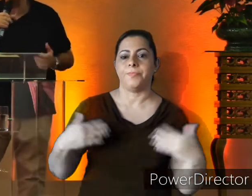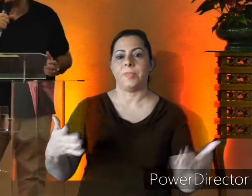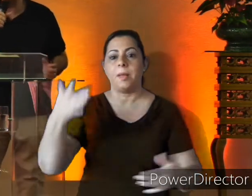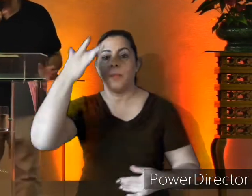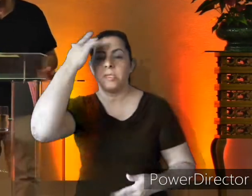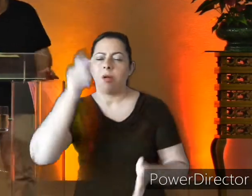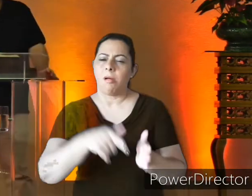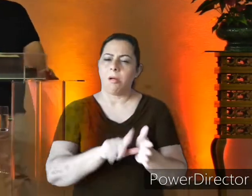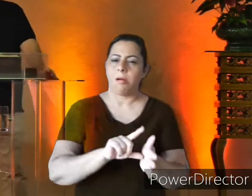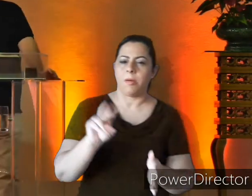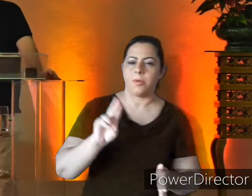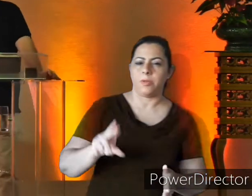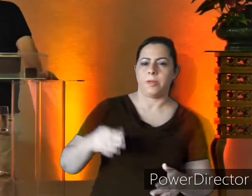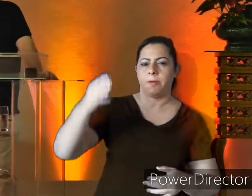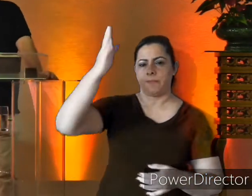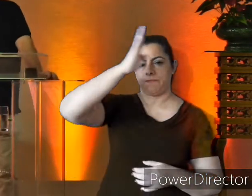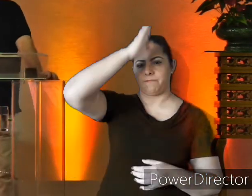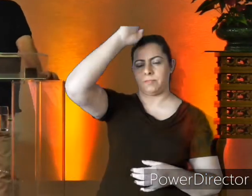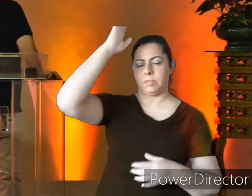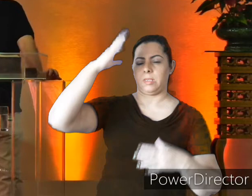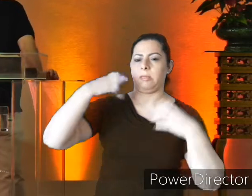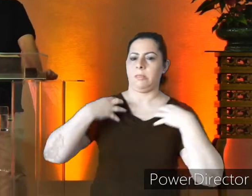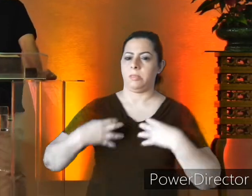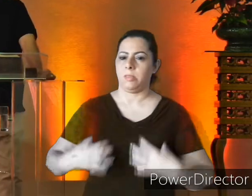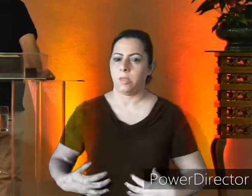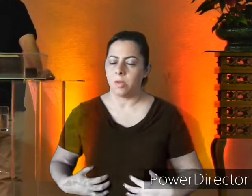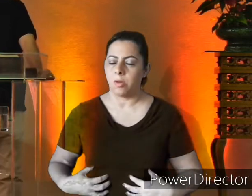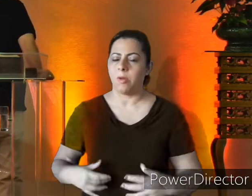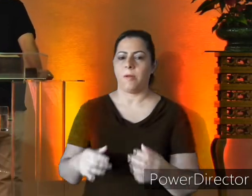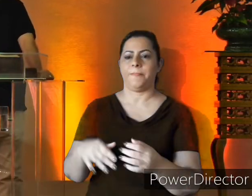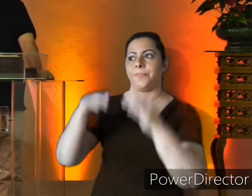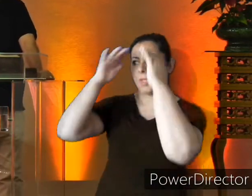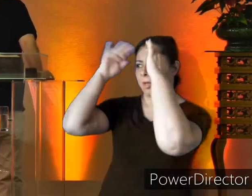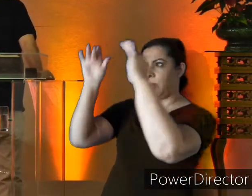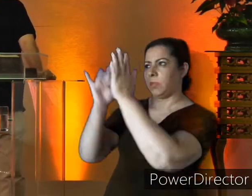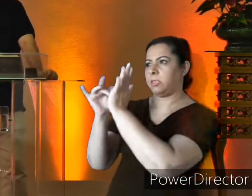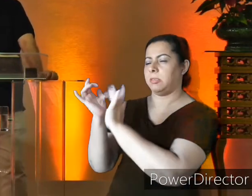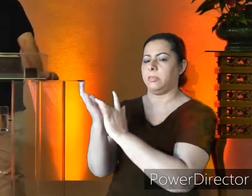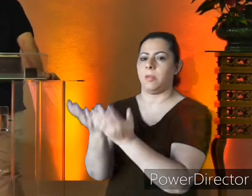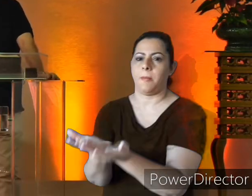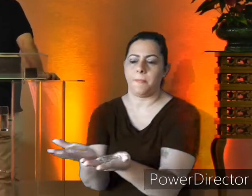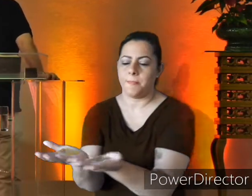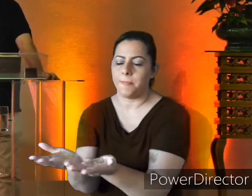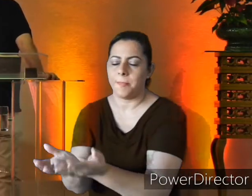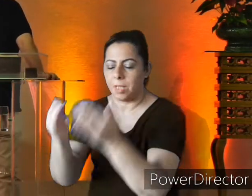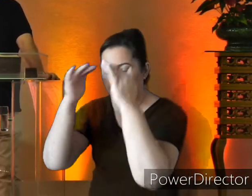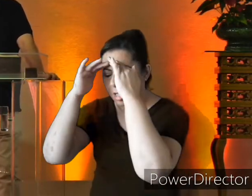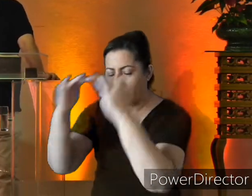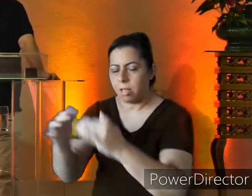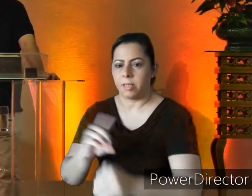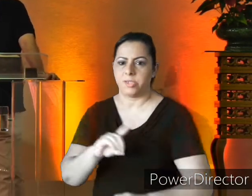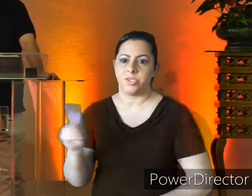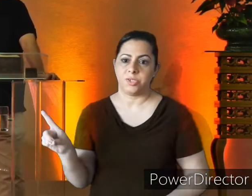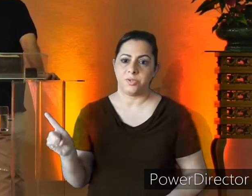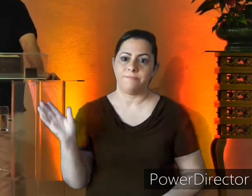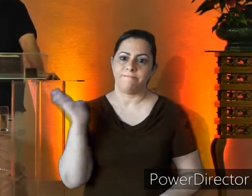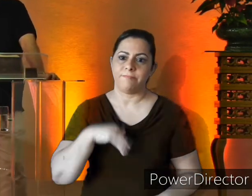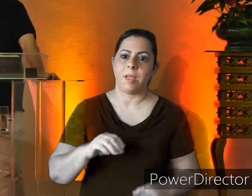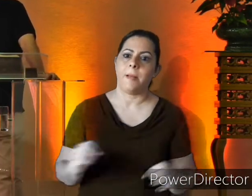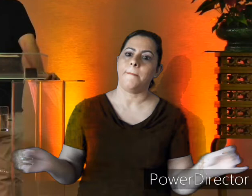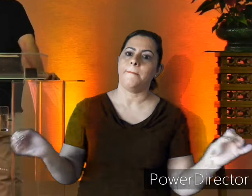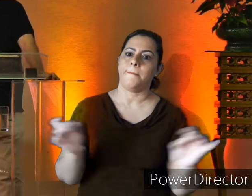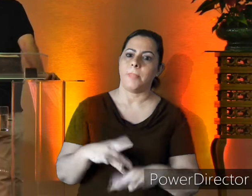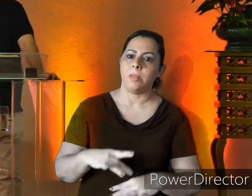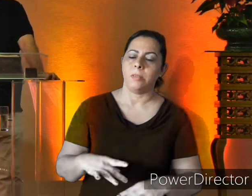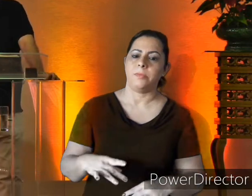realmente firmados na rocha que é Cristo, vivendo a palavra de Deus, o dia mau vai passar, os exércitos